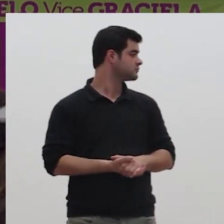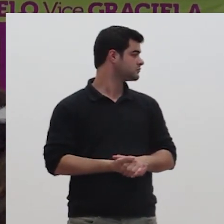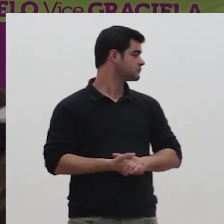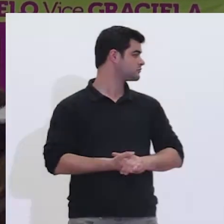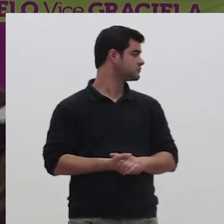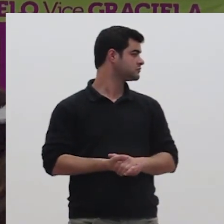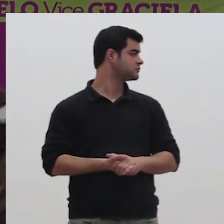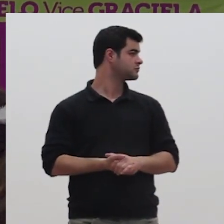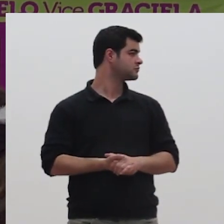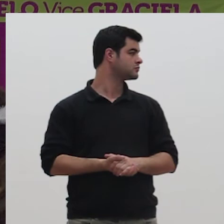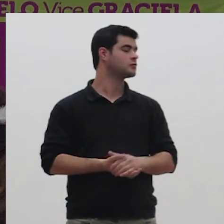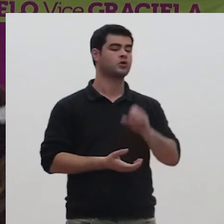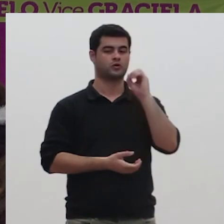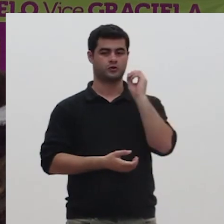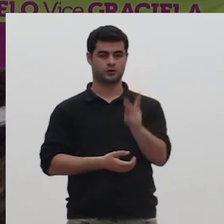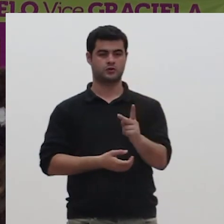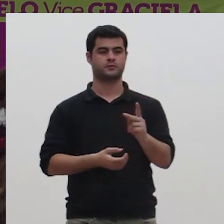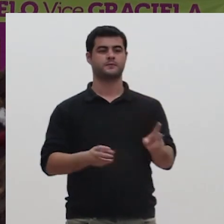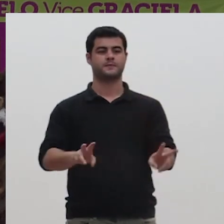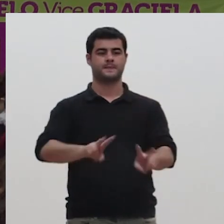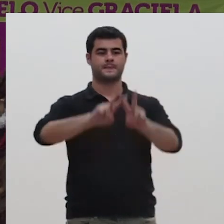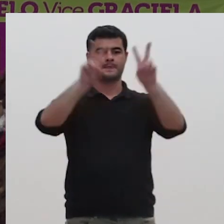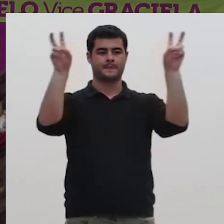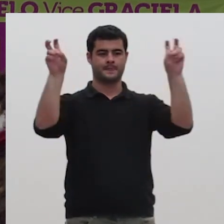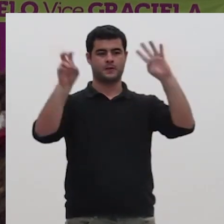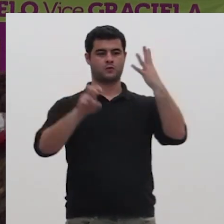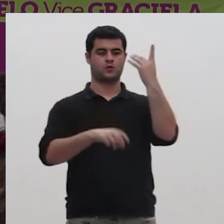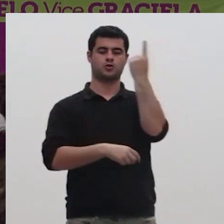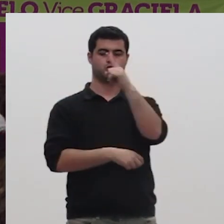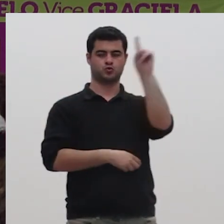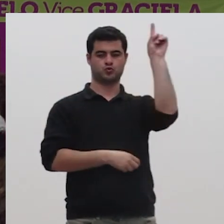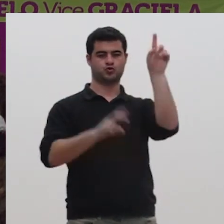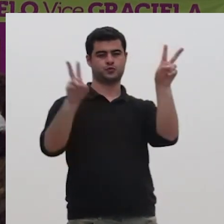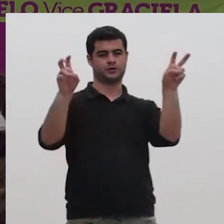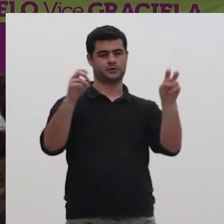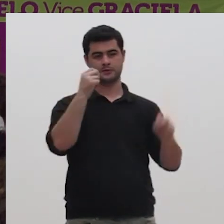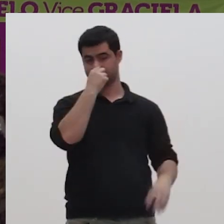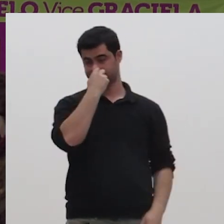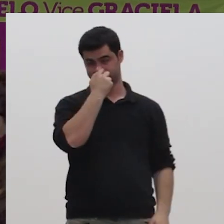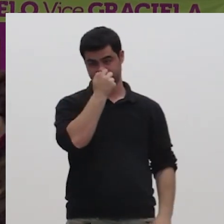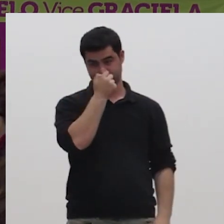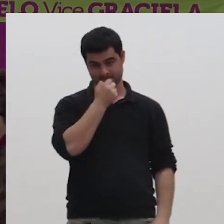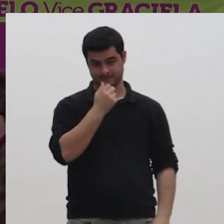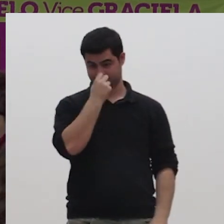Vamos partir para o 4º e último tema desse bloco.